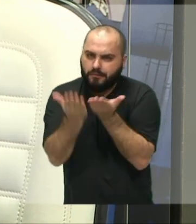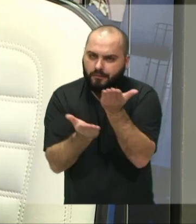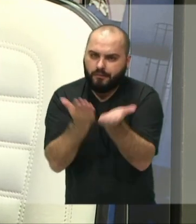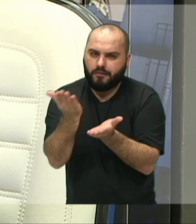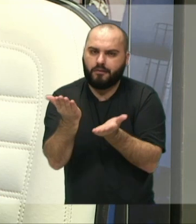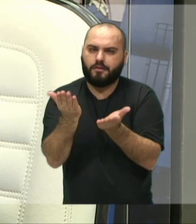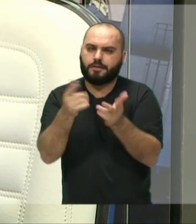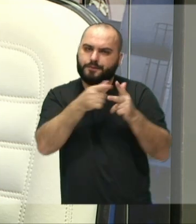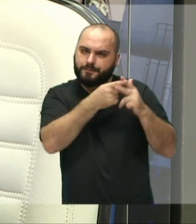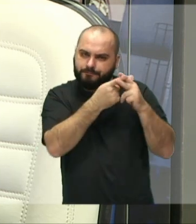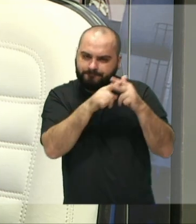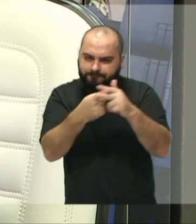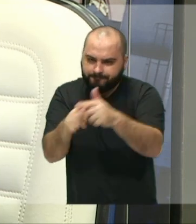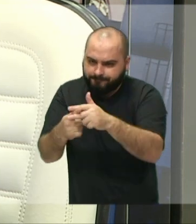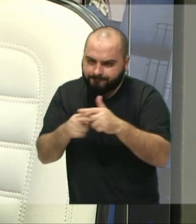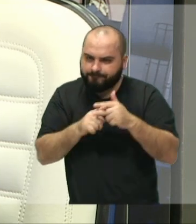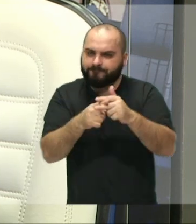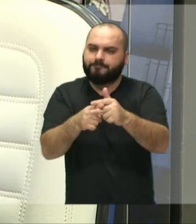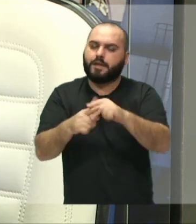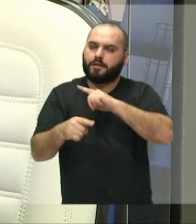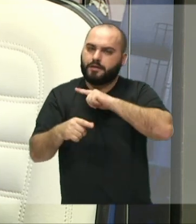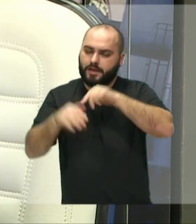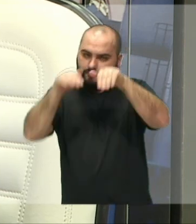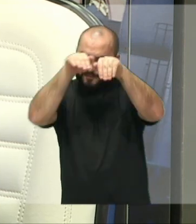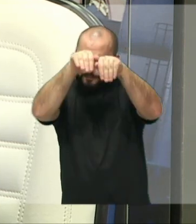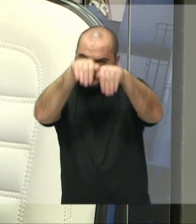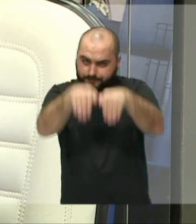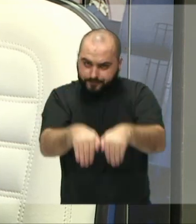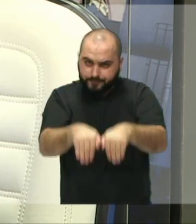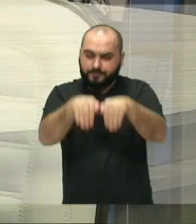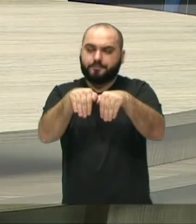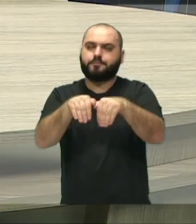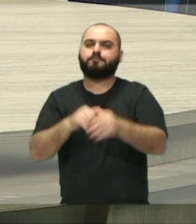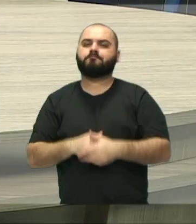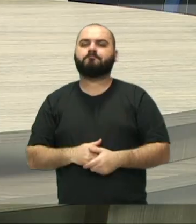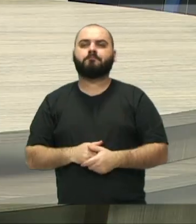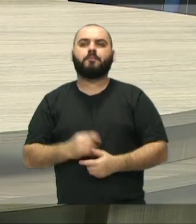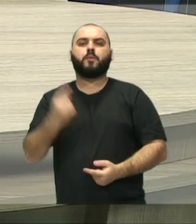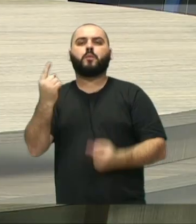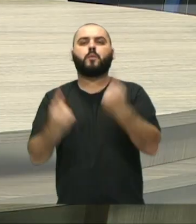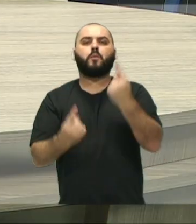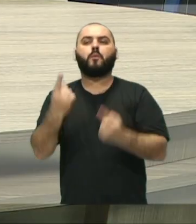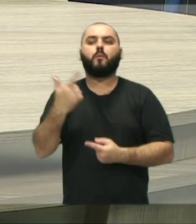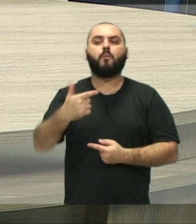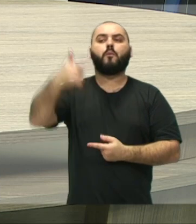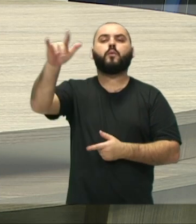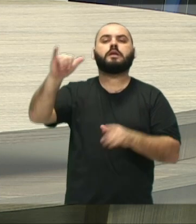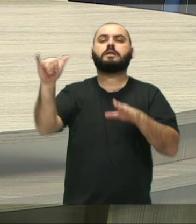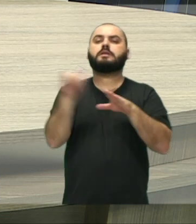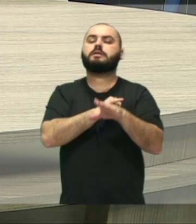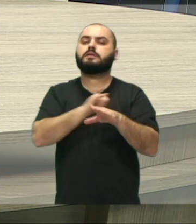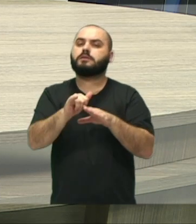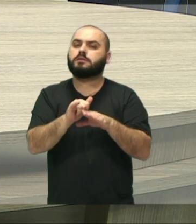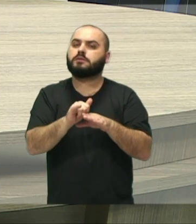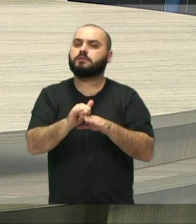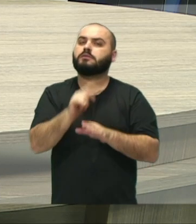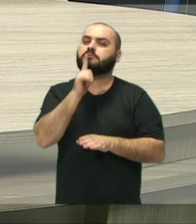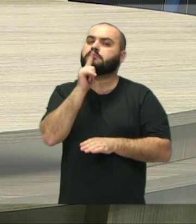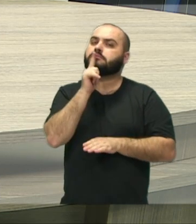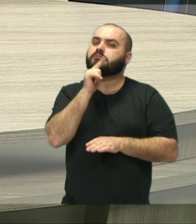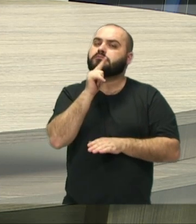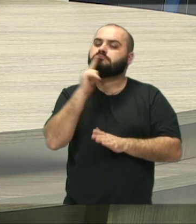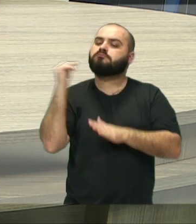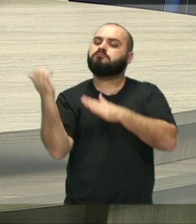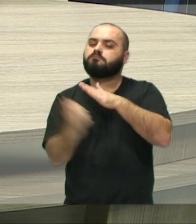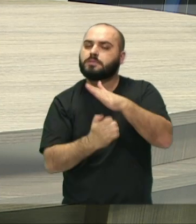desses reparos que houve na barragem, que outras medidas o SEMASA está planejando